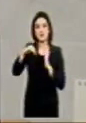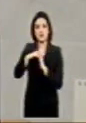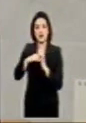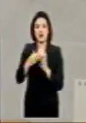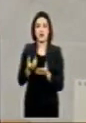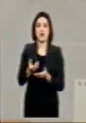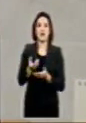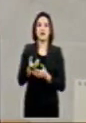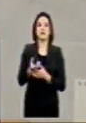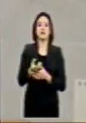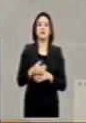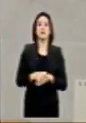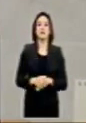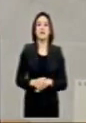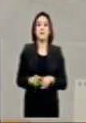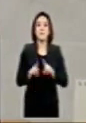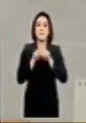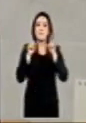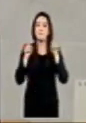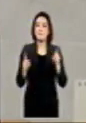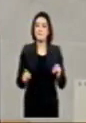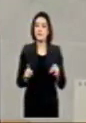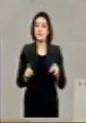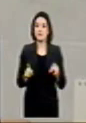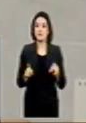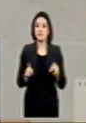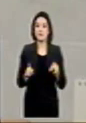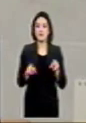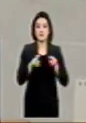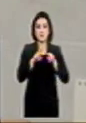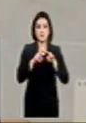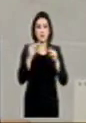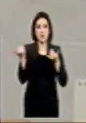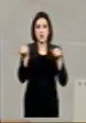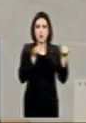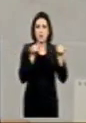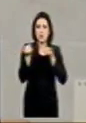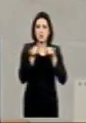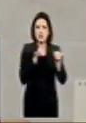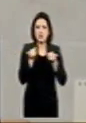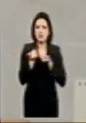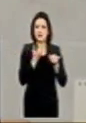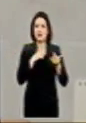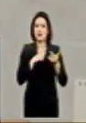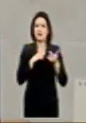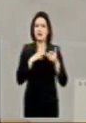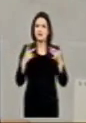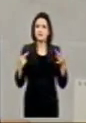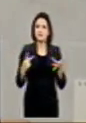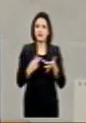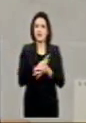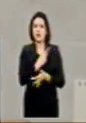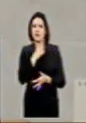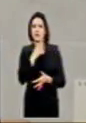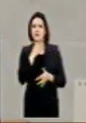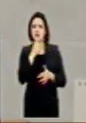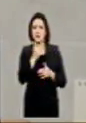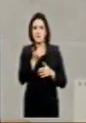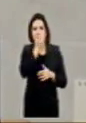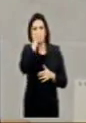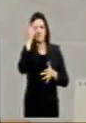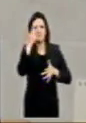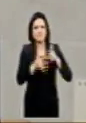da República, mas diante de notícias de eventual atos de obstrução de justiça que